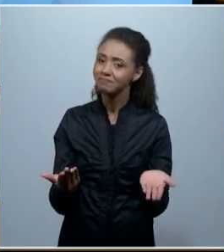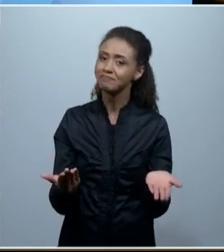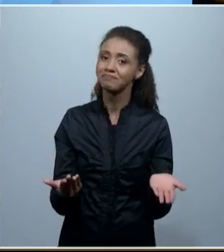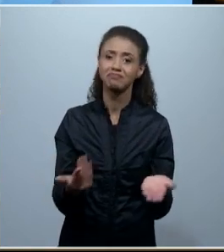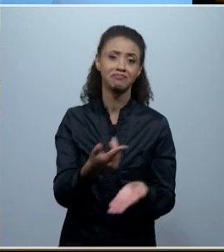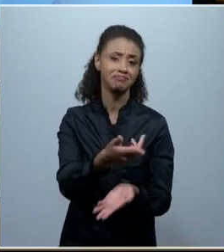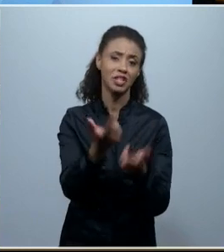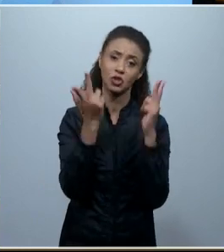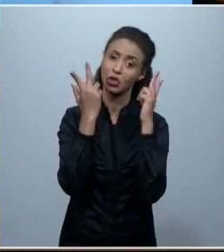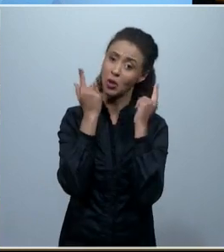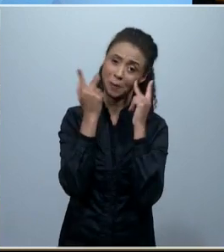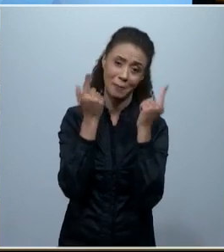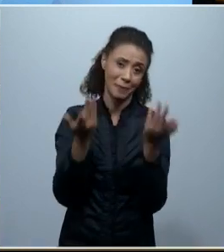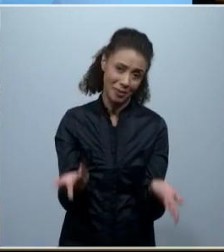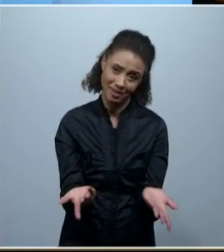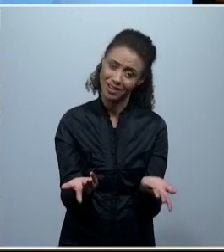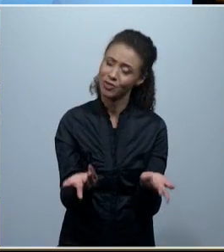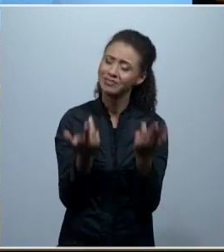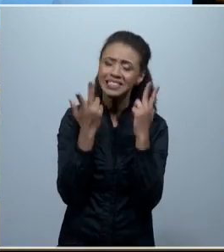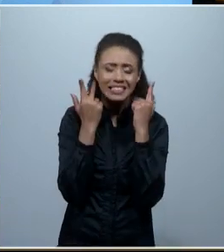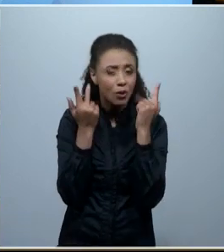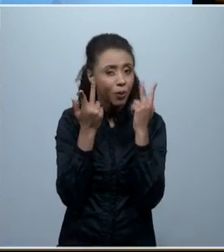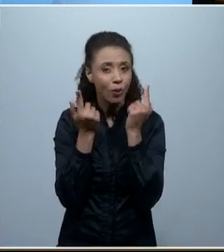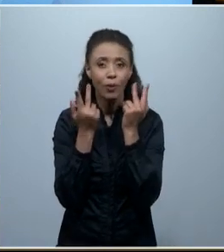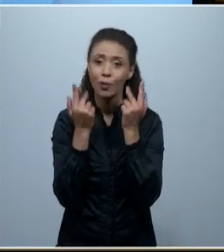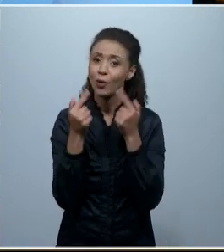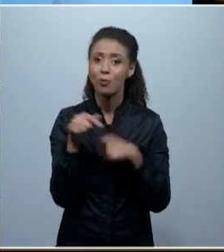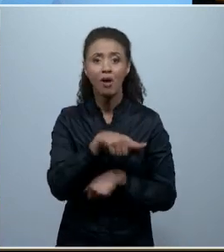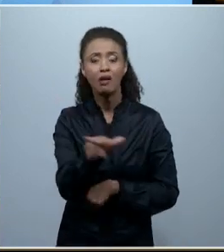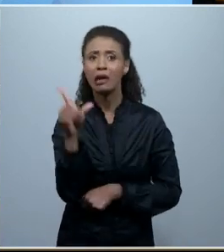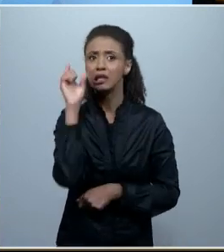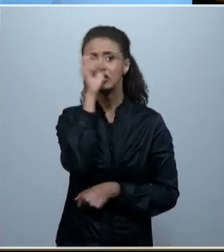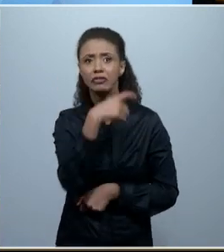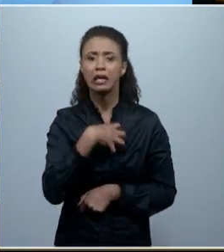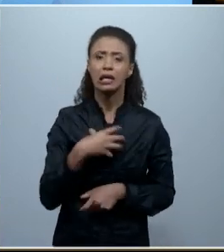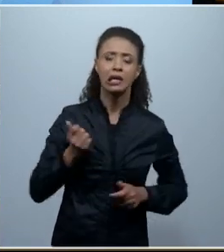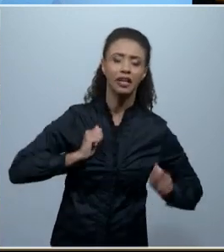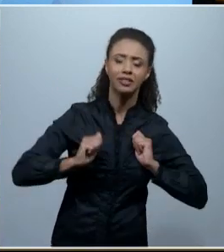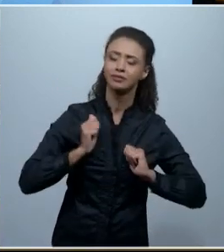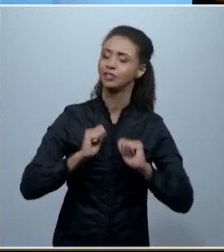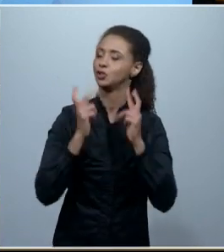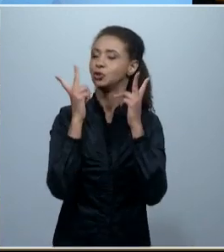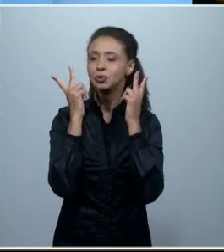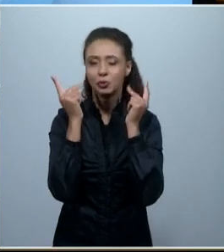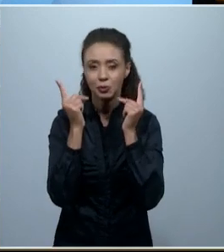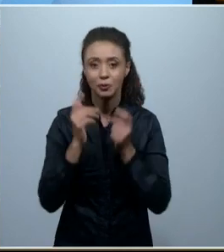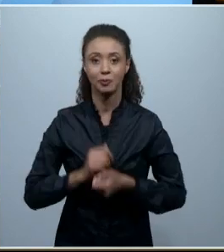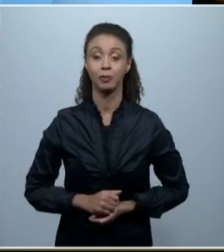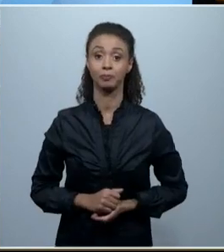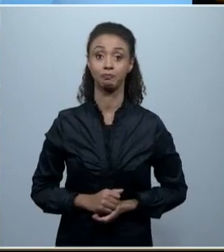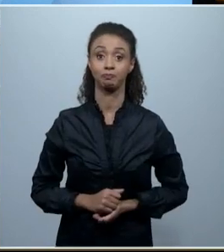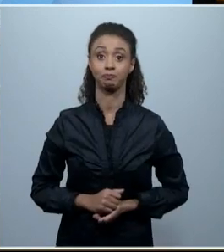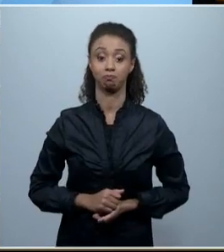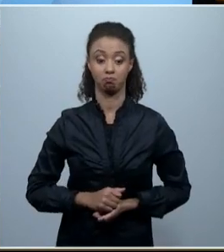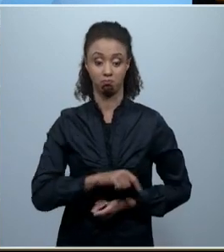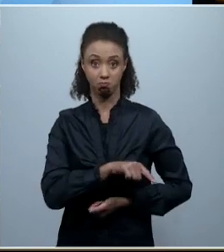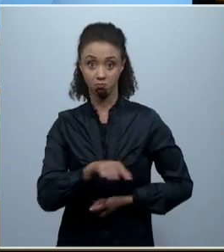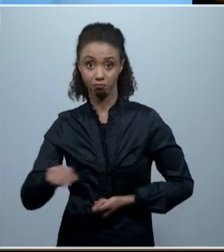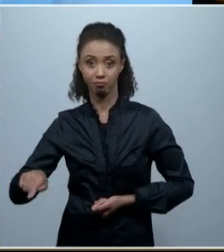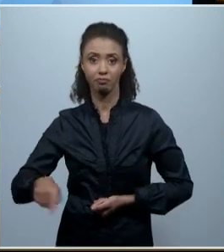que isso é super normal é supernatural é normal que vocês tenham dificuldade com esse tipo de exercício a esses exercícios eles são